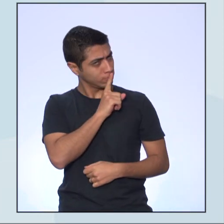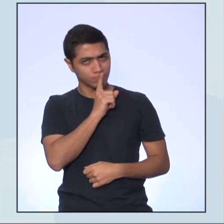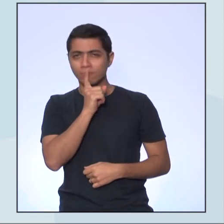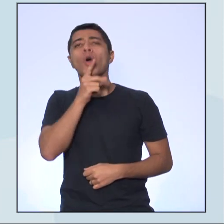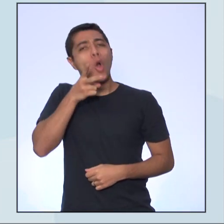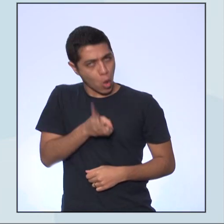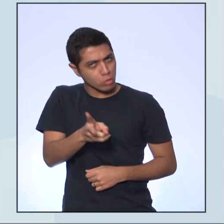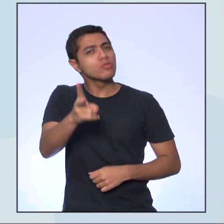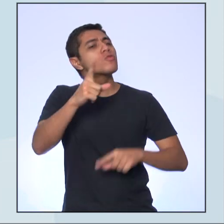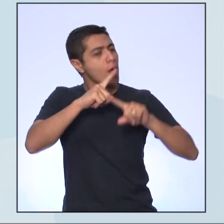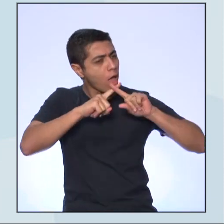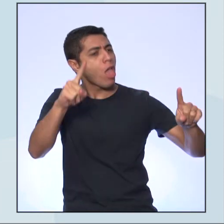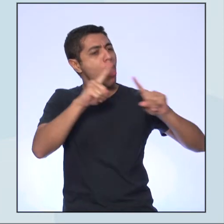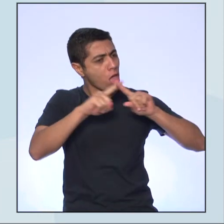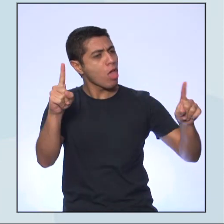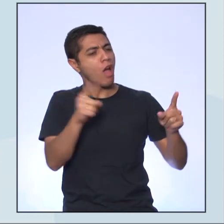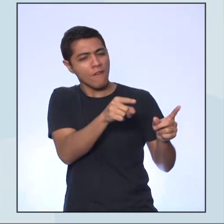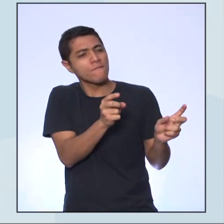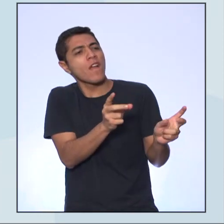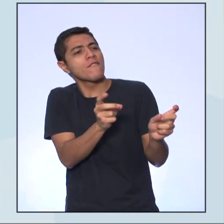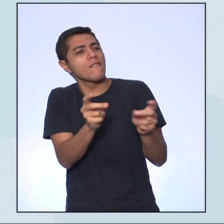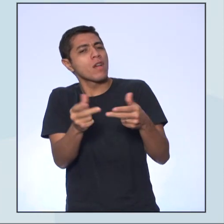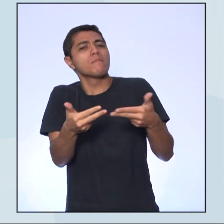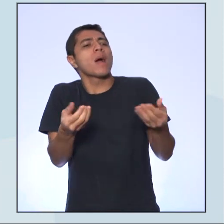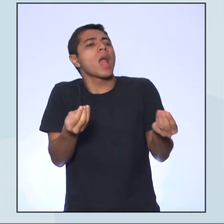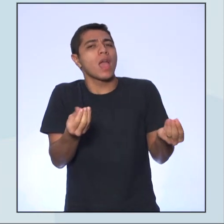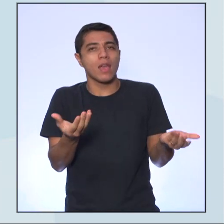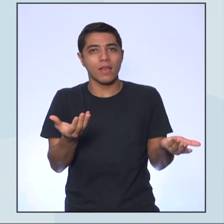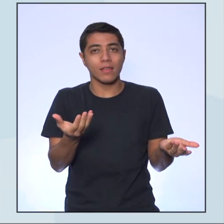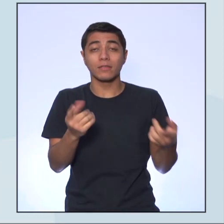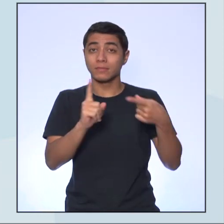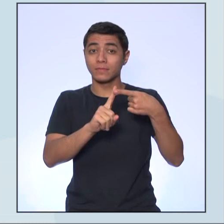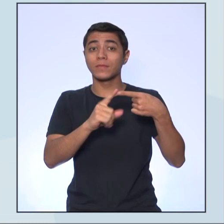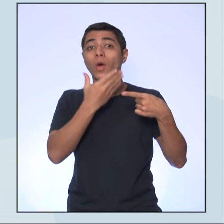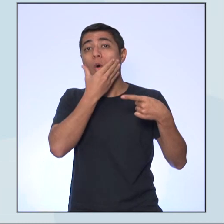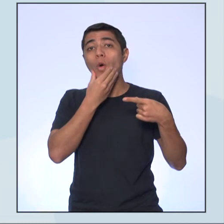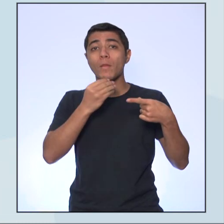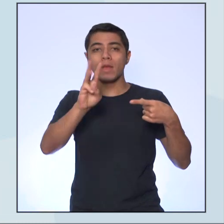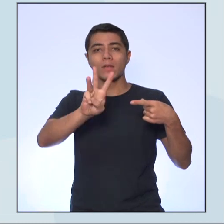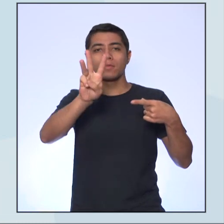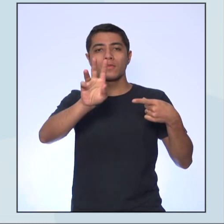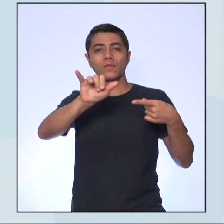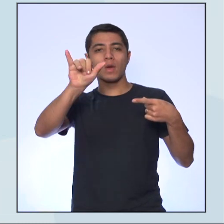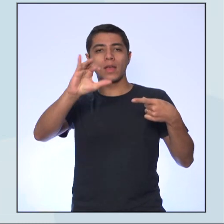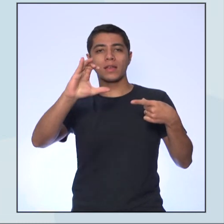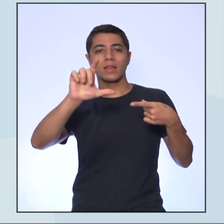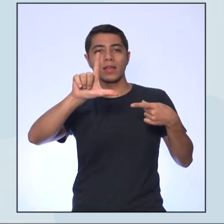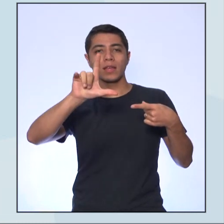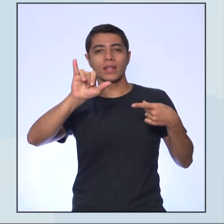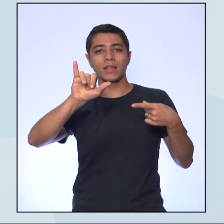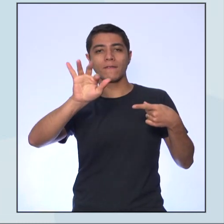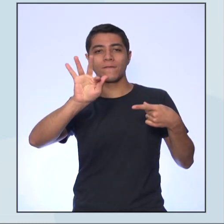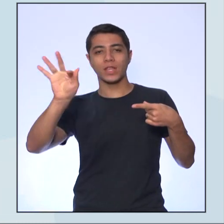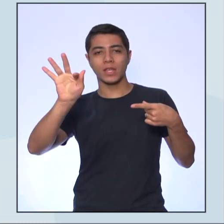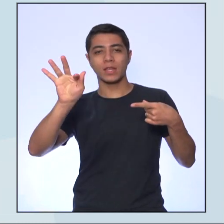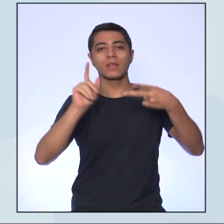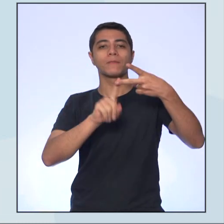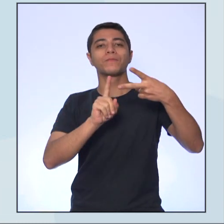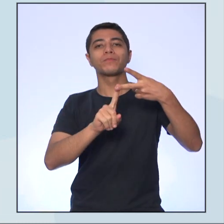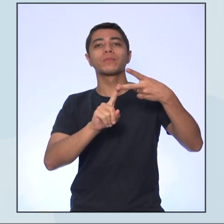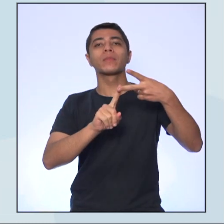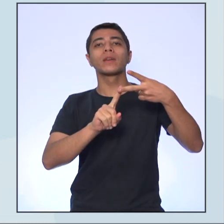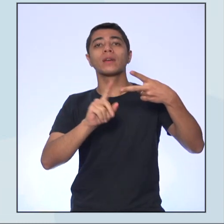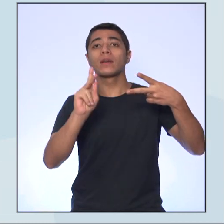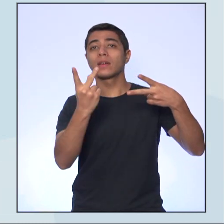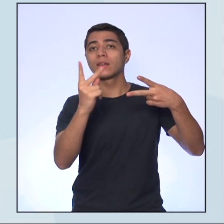tá? Então nós tivemos o John Wycliffe na Inglaterra e o Jan Hus, né, na República Tcheca, que os